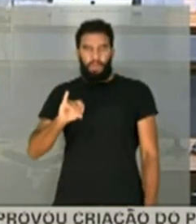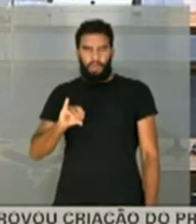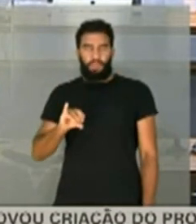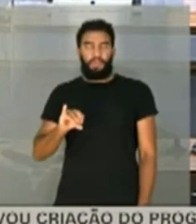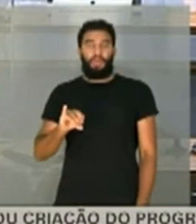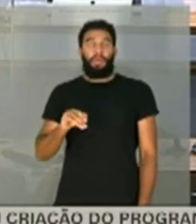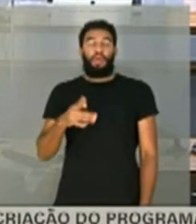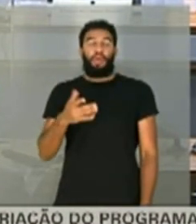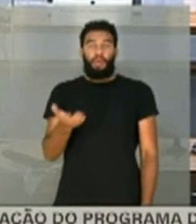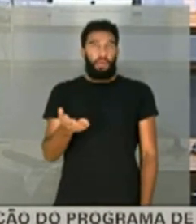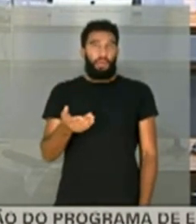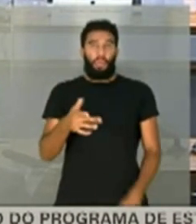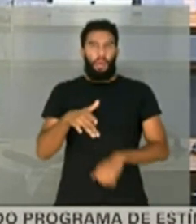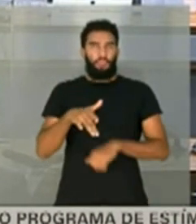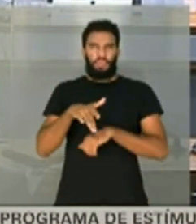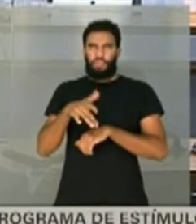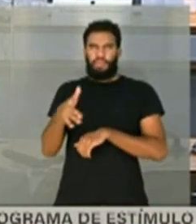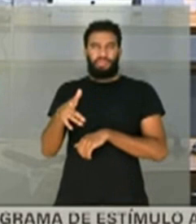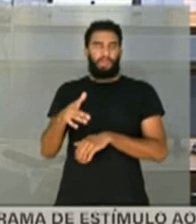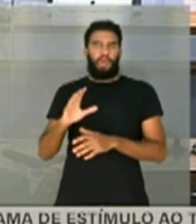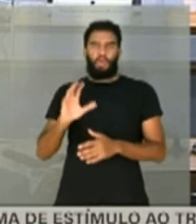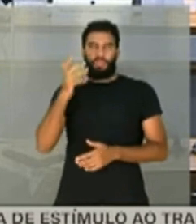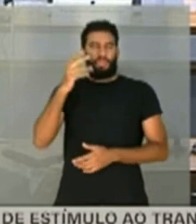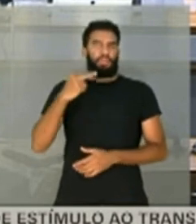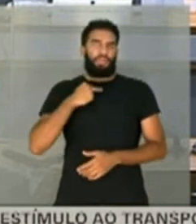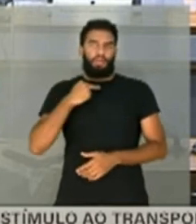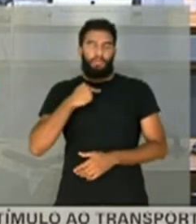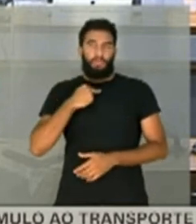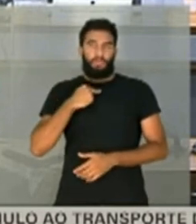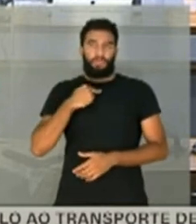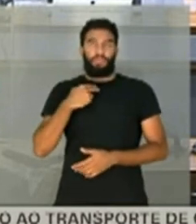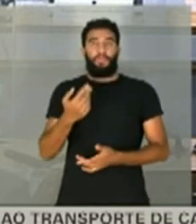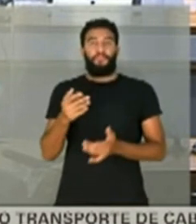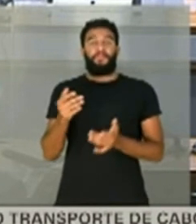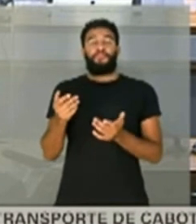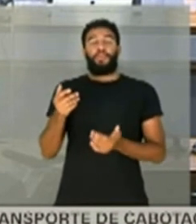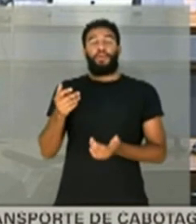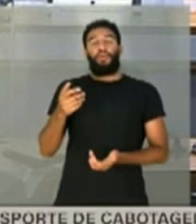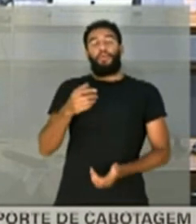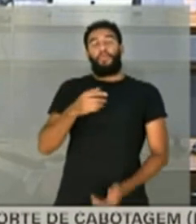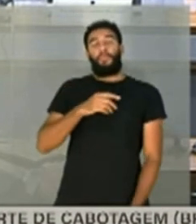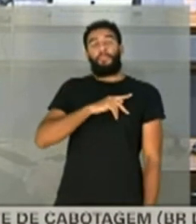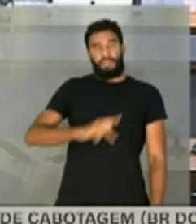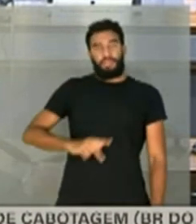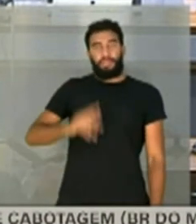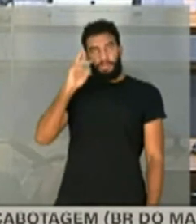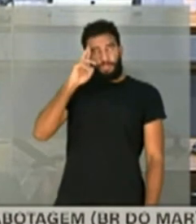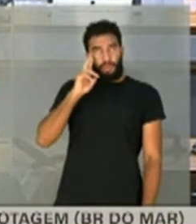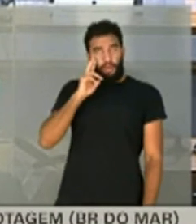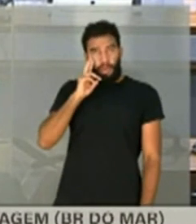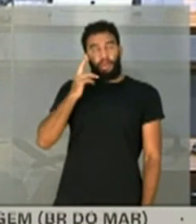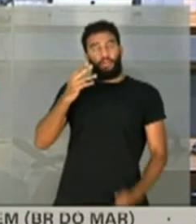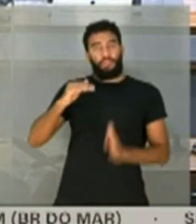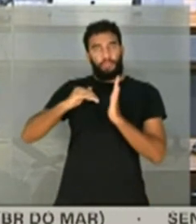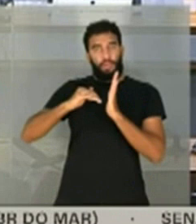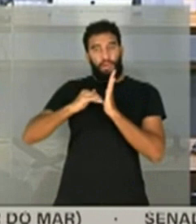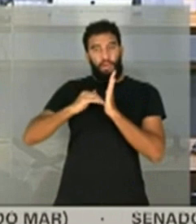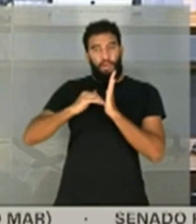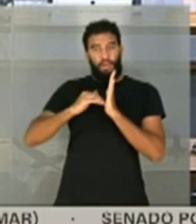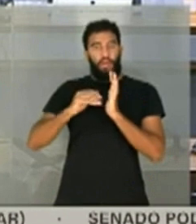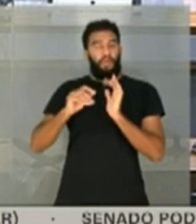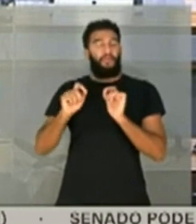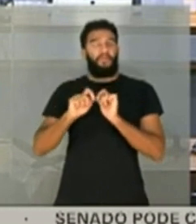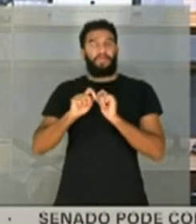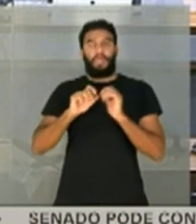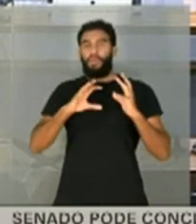de absurdo não pode acontecer e que ele está com o presidente do Senado. Ele irá tomar todas